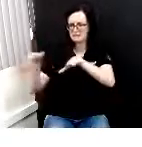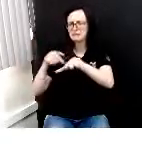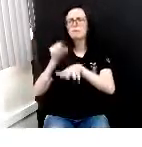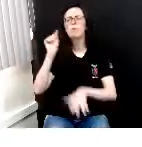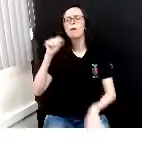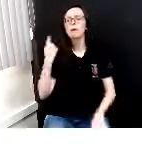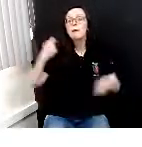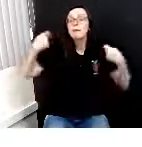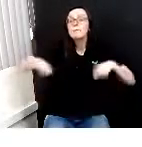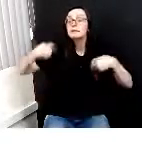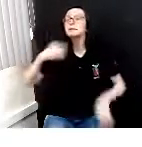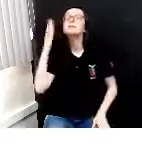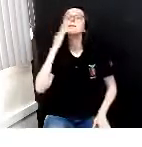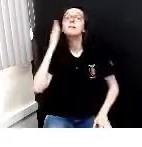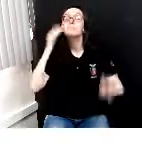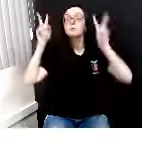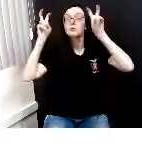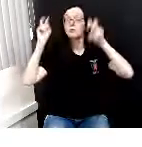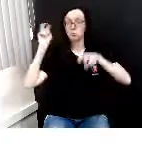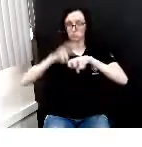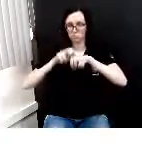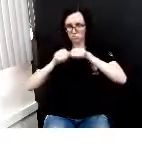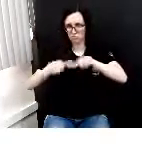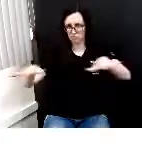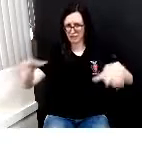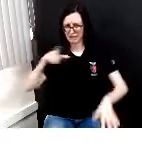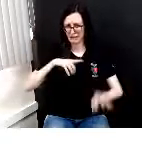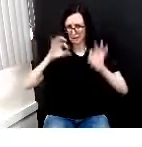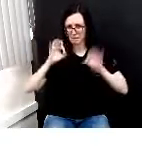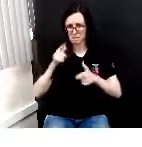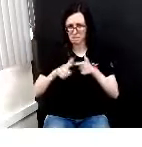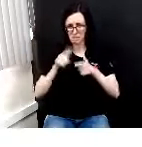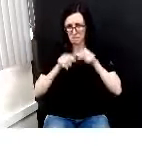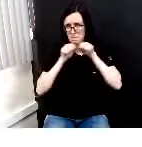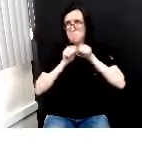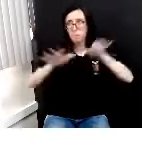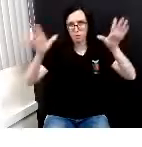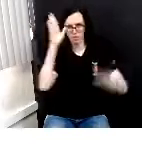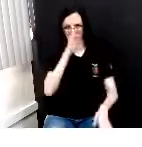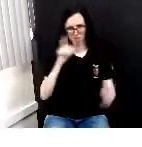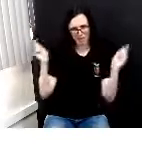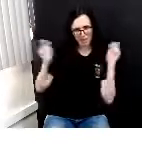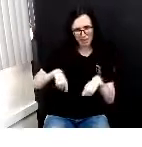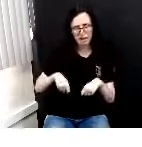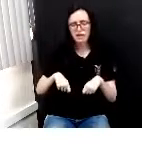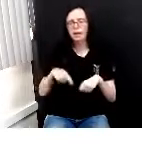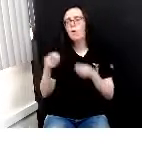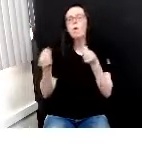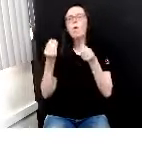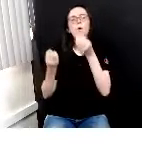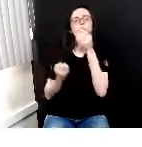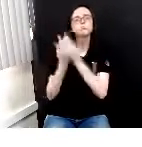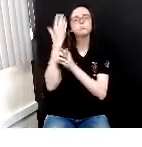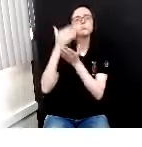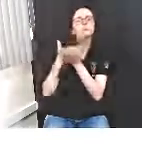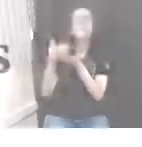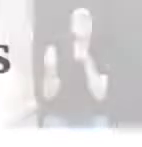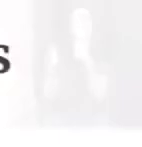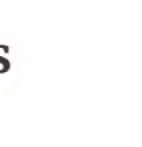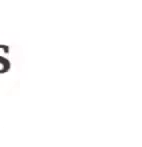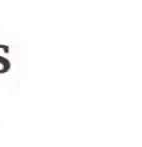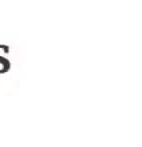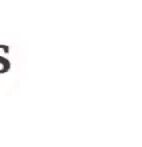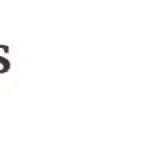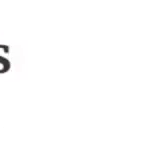precisamos saber sobre ele? Temos risco de uma epidemia no Brasil? Como ele surgiu? O